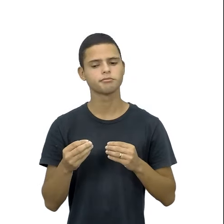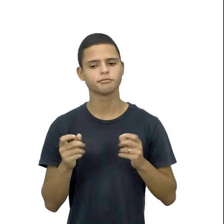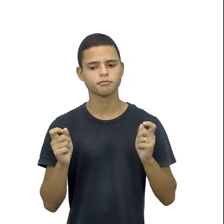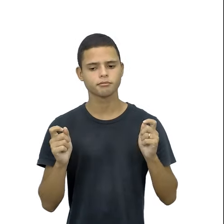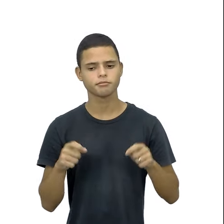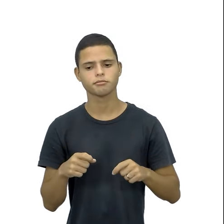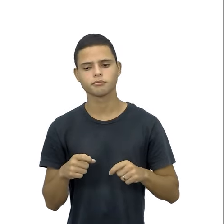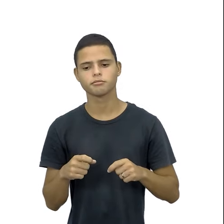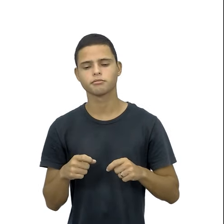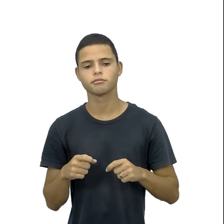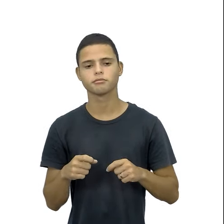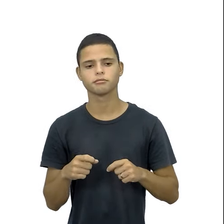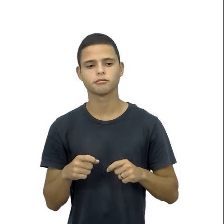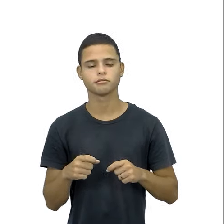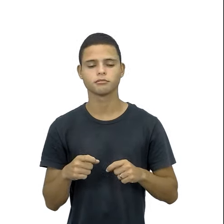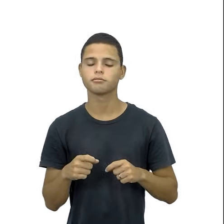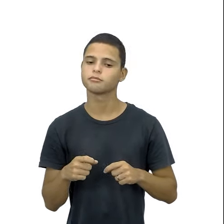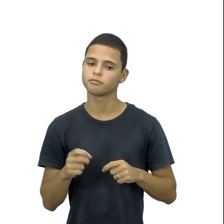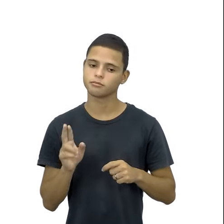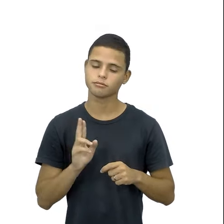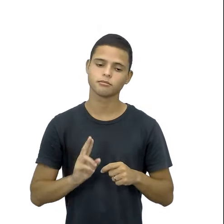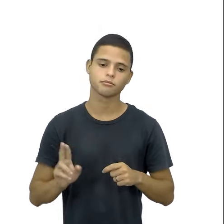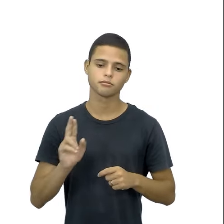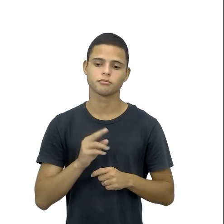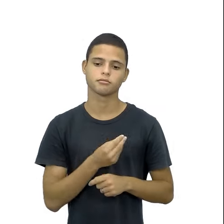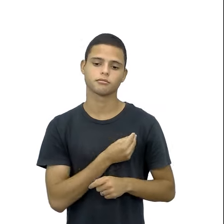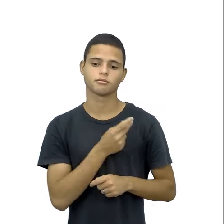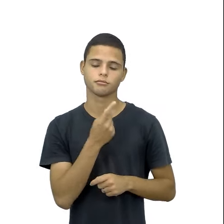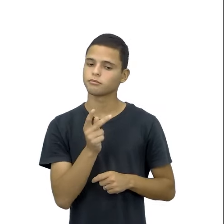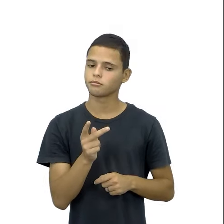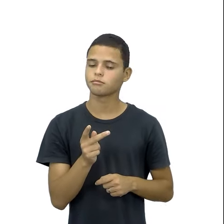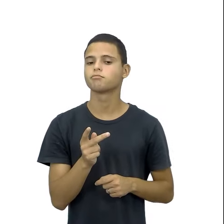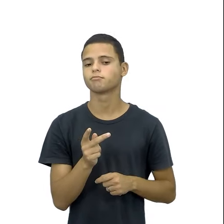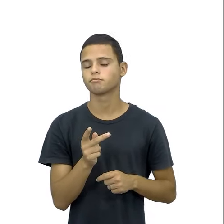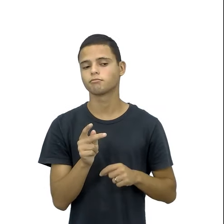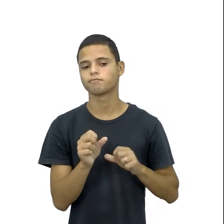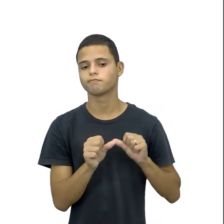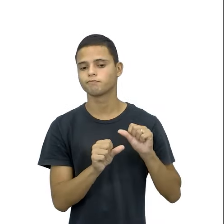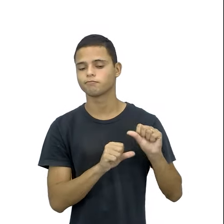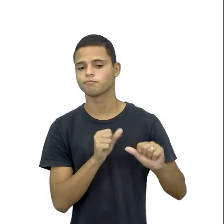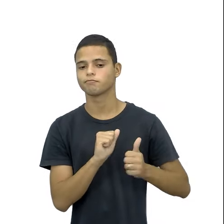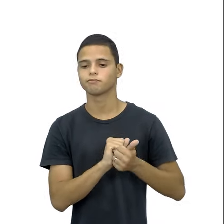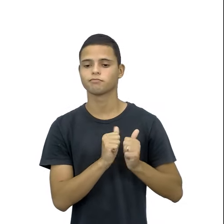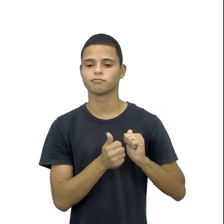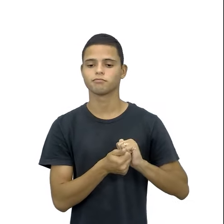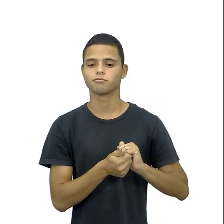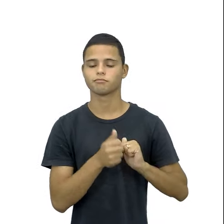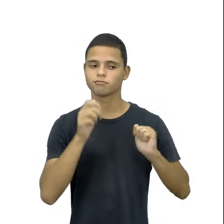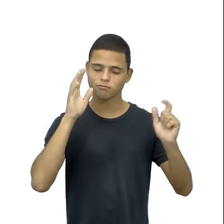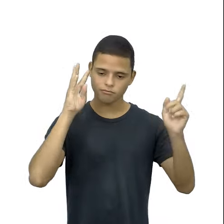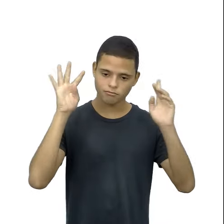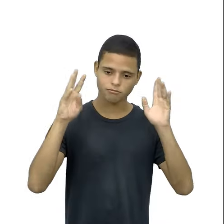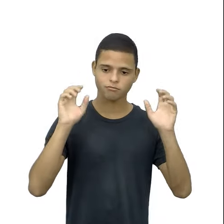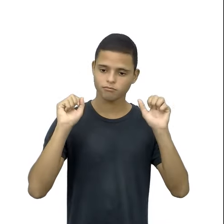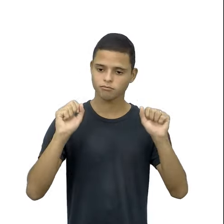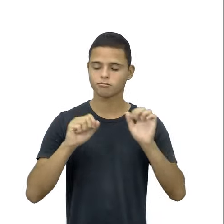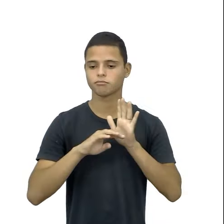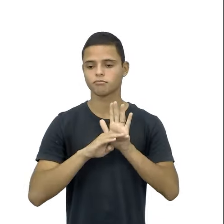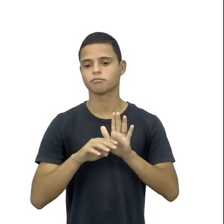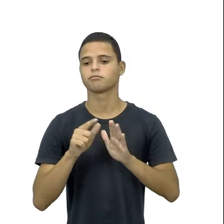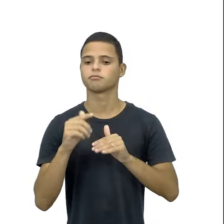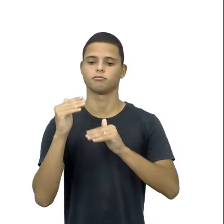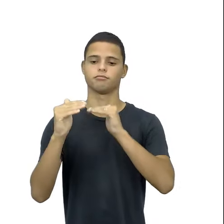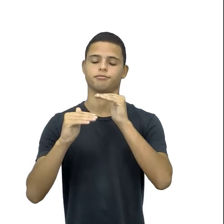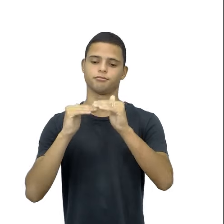estar mais adequada aí à realidade de vocês e de como a teoria pode contribuir